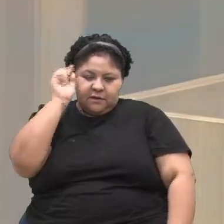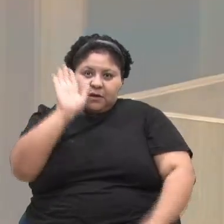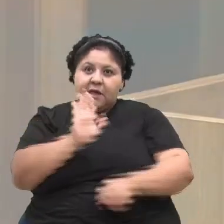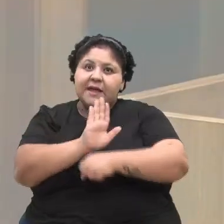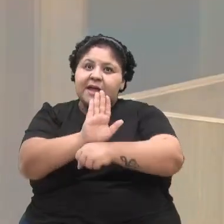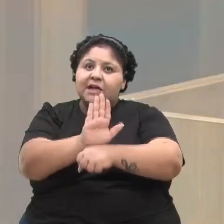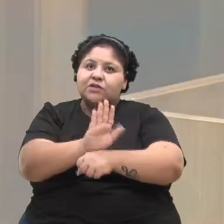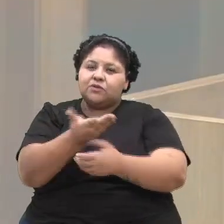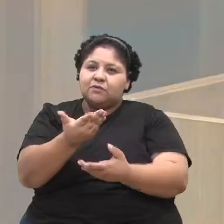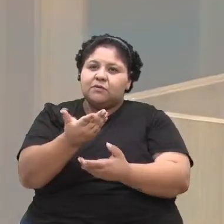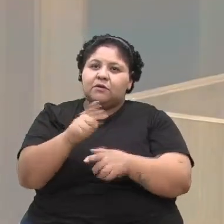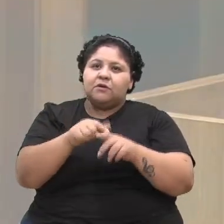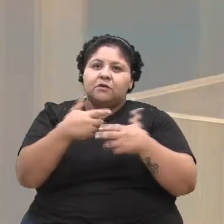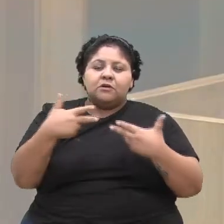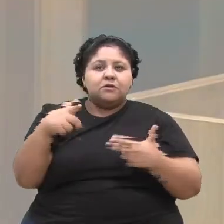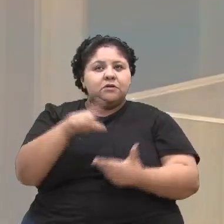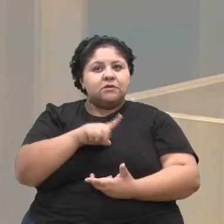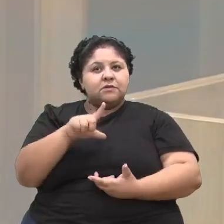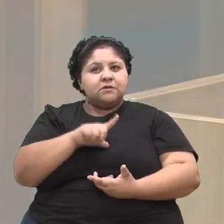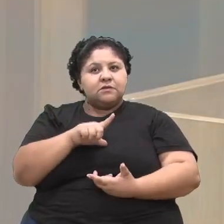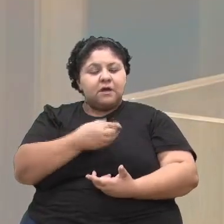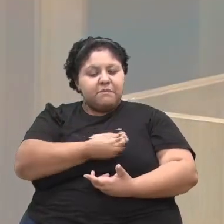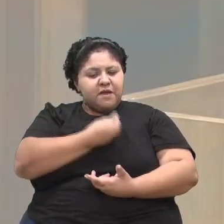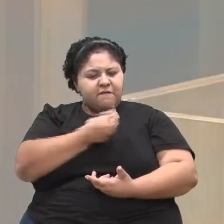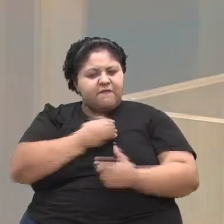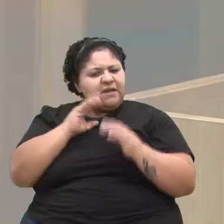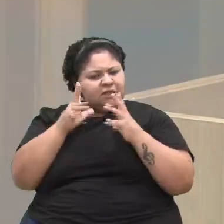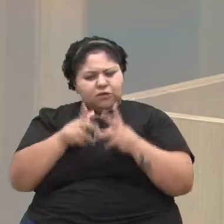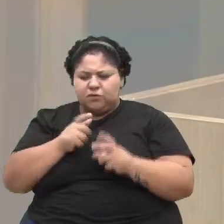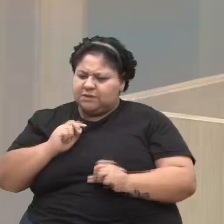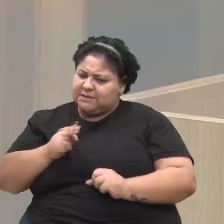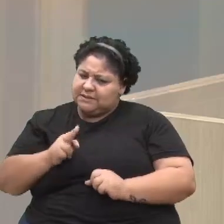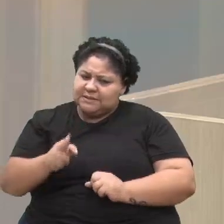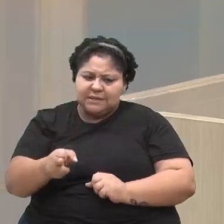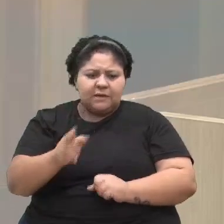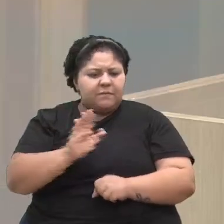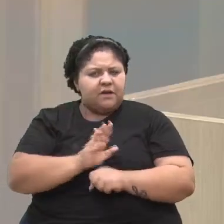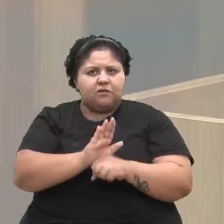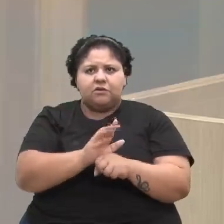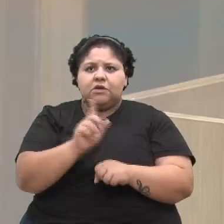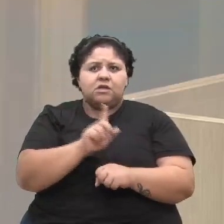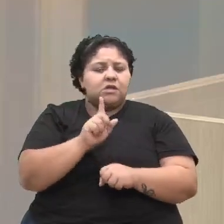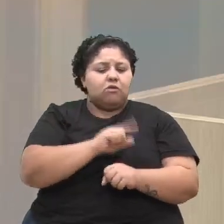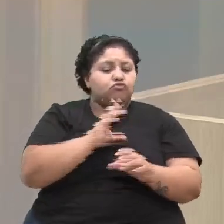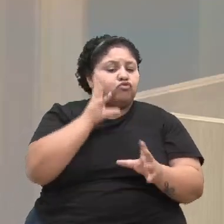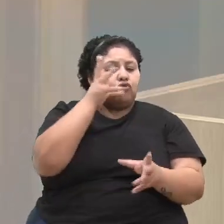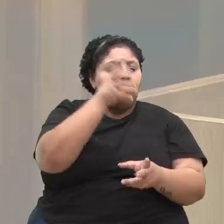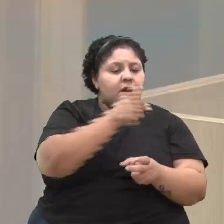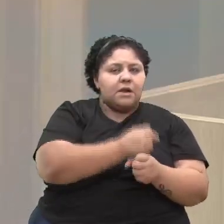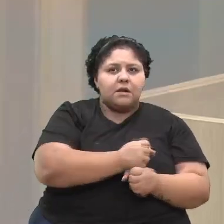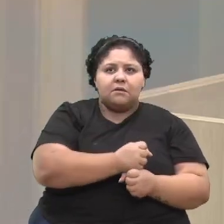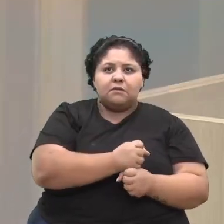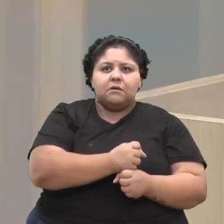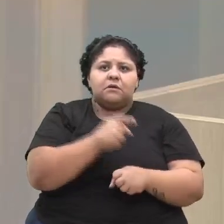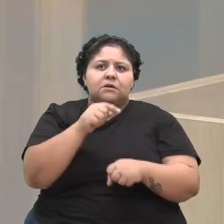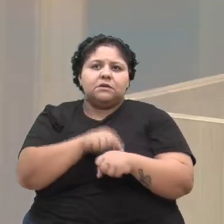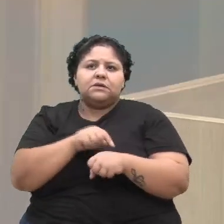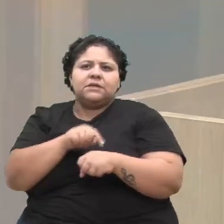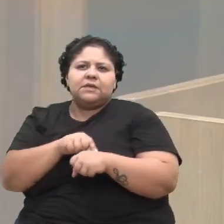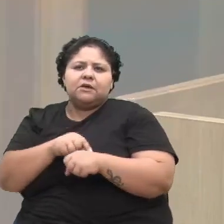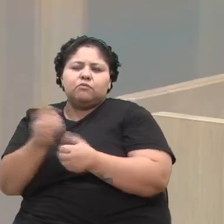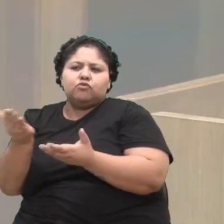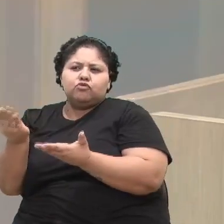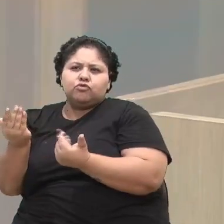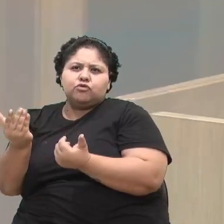Isto foi uma coisa que eu tive a minha vida toda, sempre em ajudar não só animais, como no tempo que eu era mais nova, eu